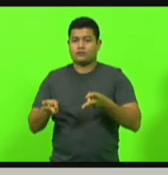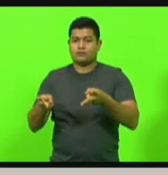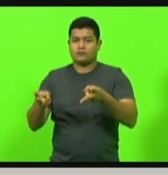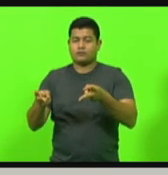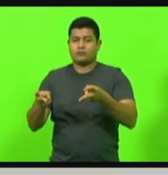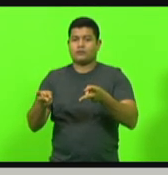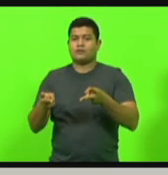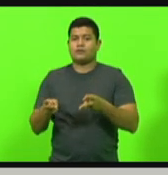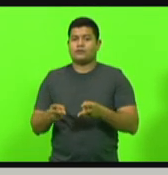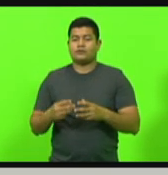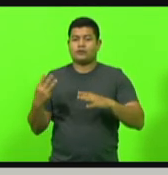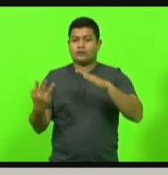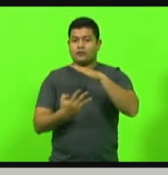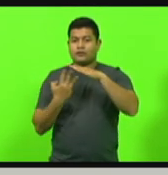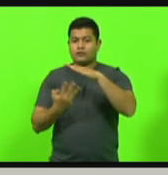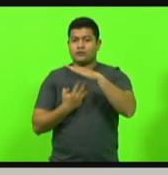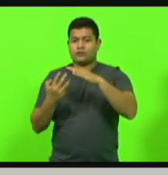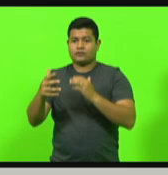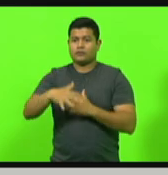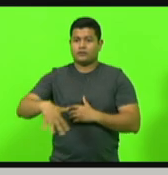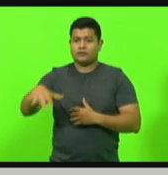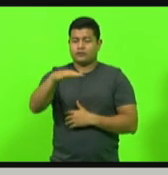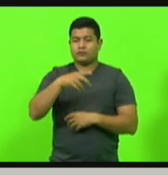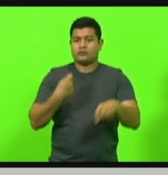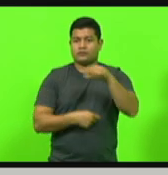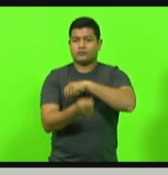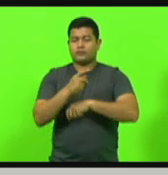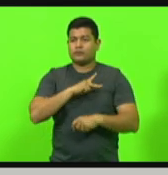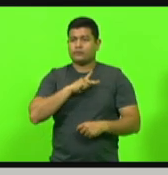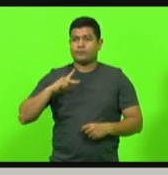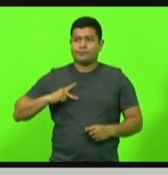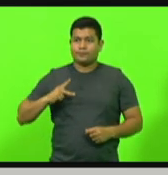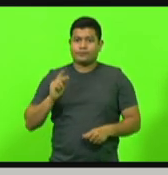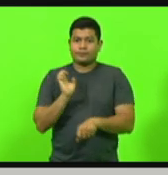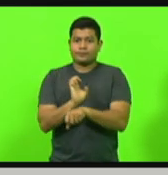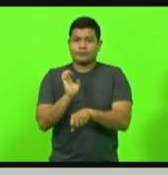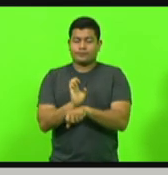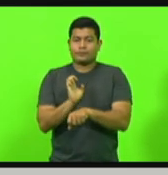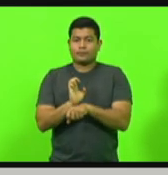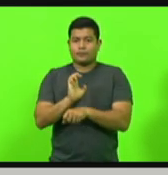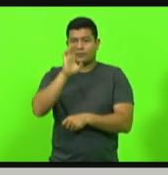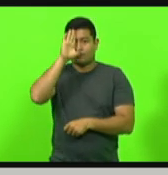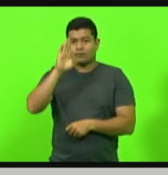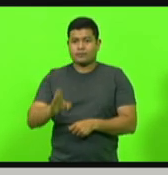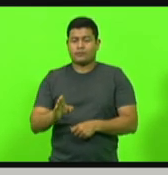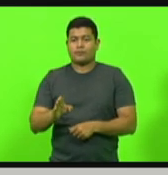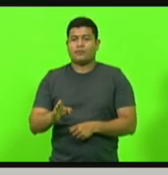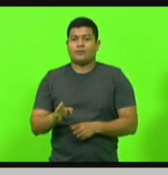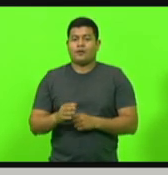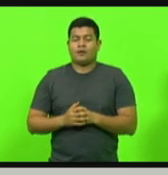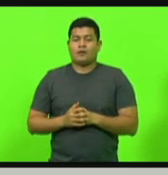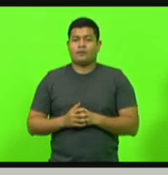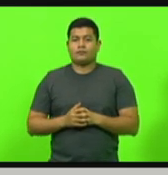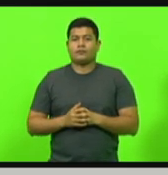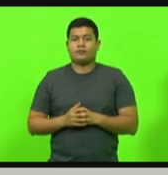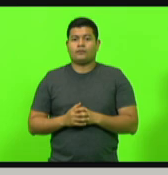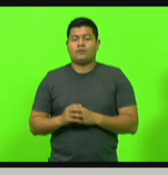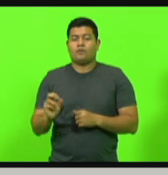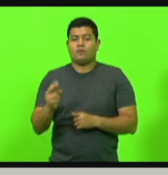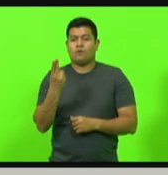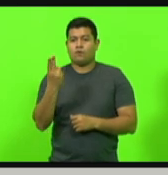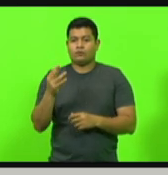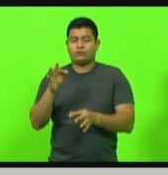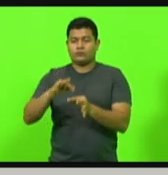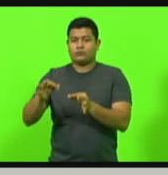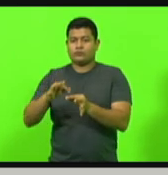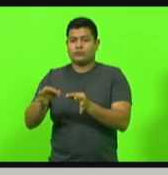e terceirizados no âmbito da administração pública estadual direta, autárquica e fundacional. Com pareceres favoráveis